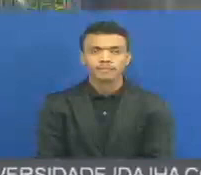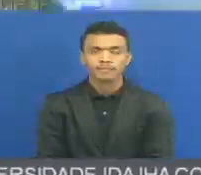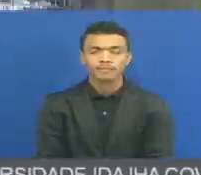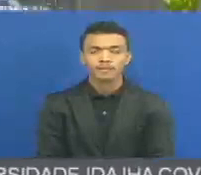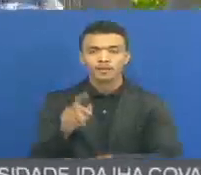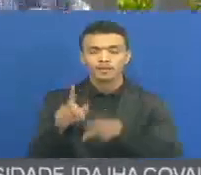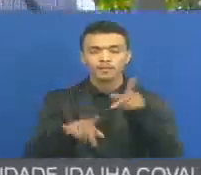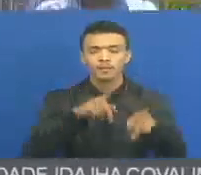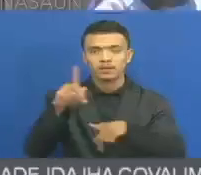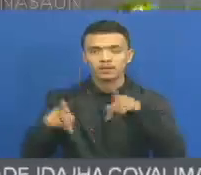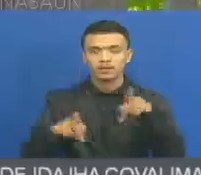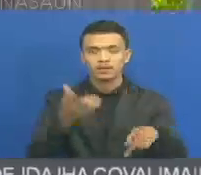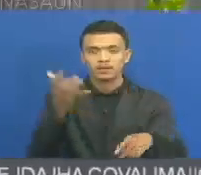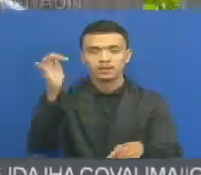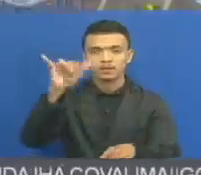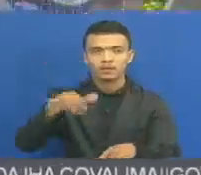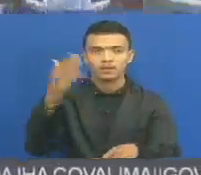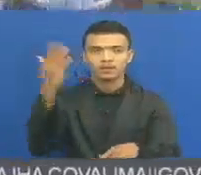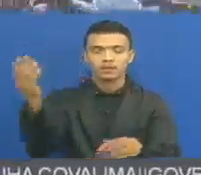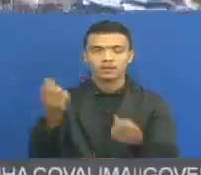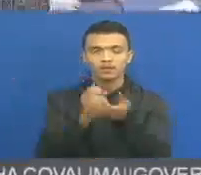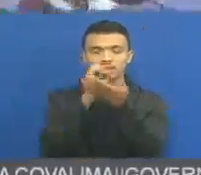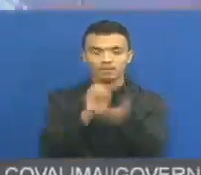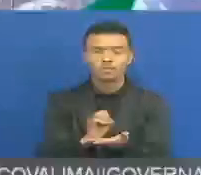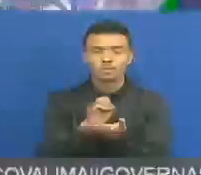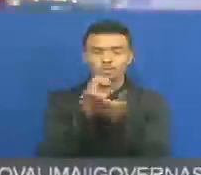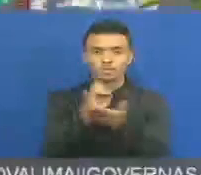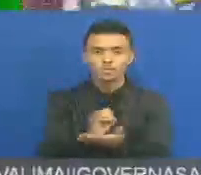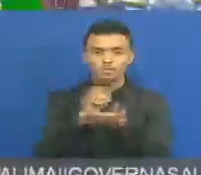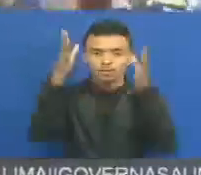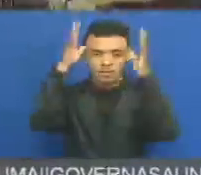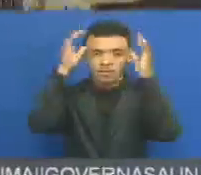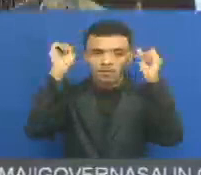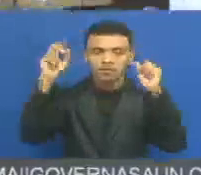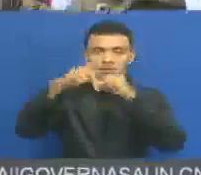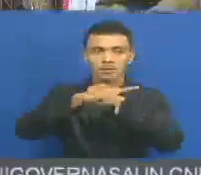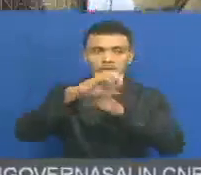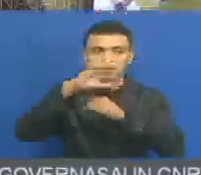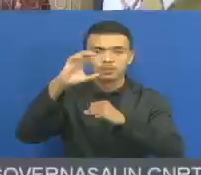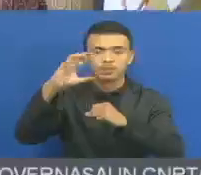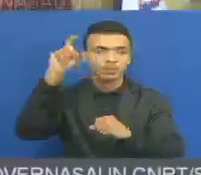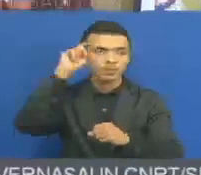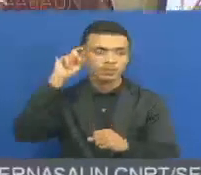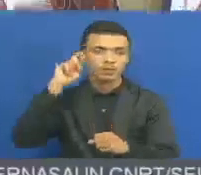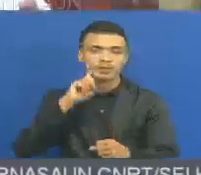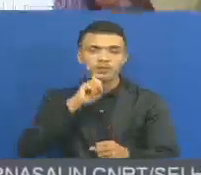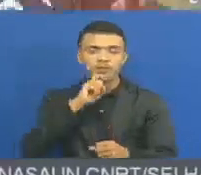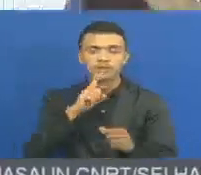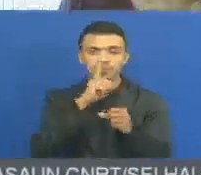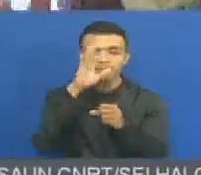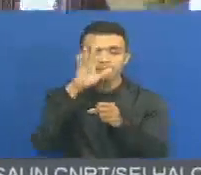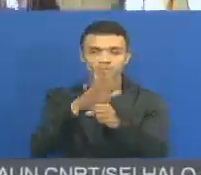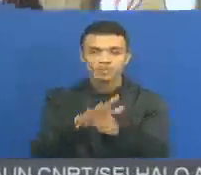Perante militante no simpatizante Sira e a supresião passabe, presidente do partido CNRT, Kairala Xanana Guzmão,